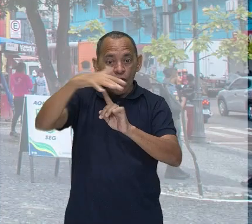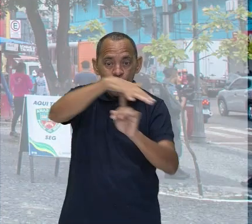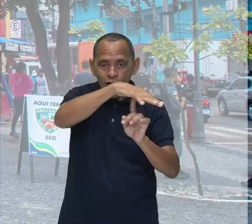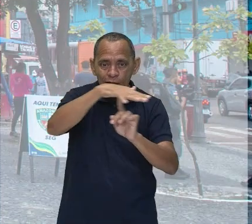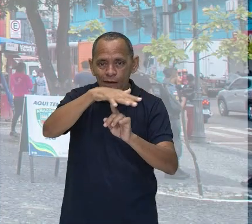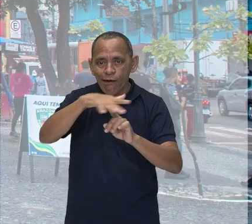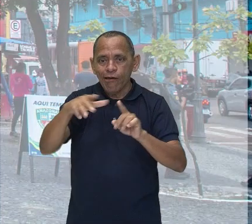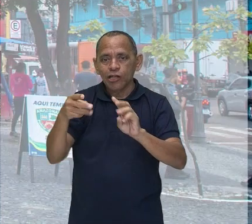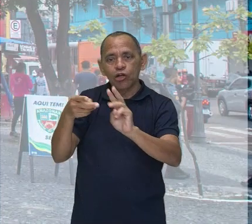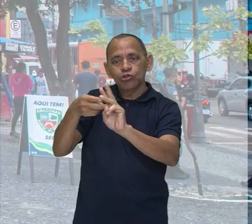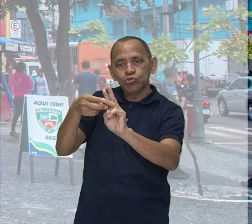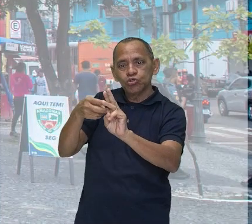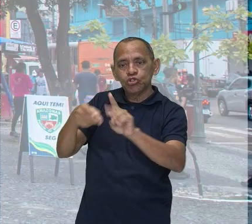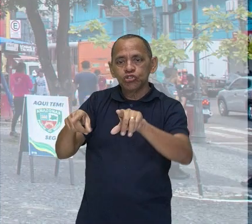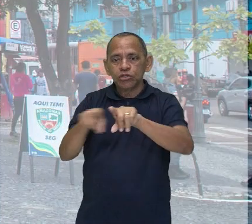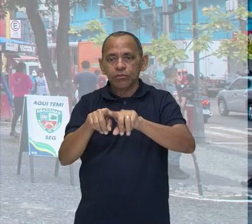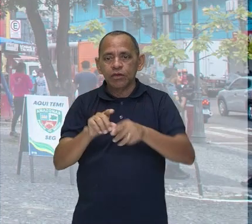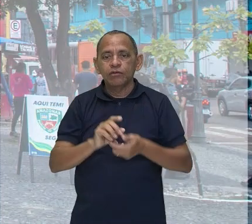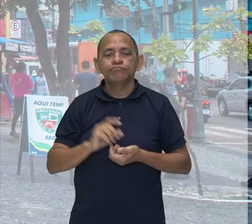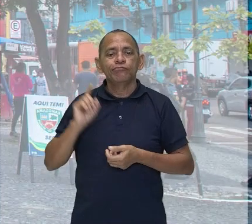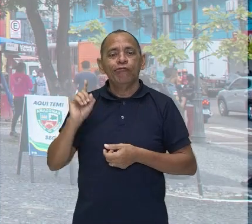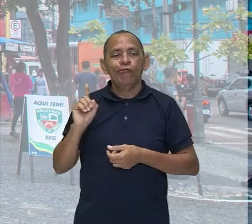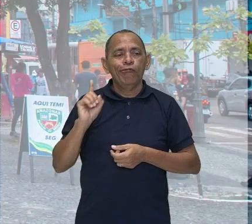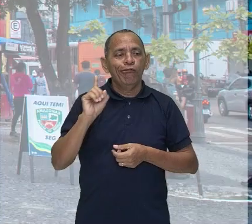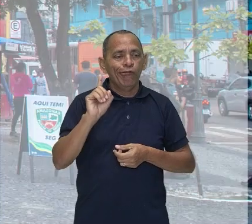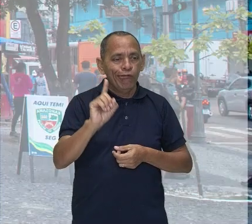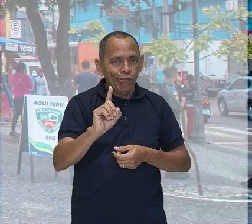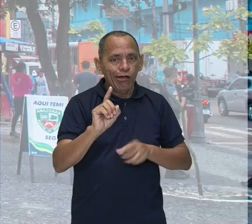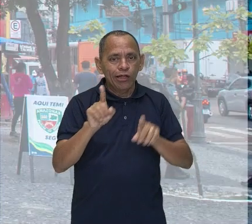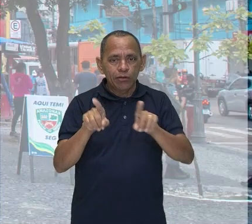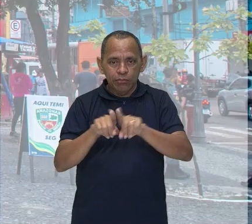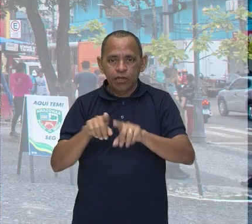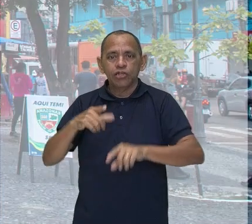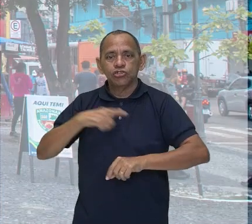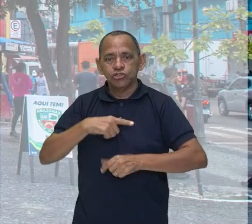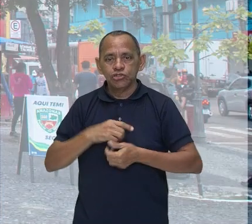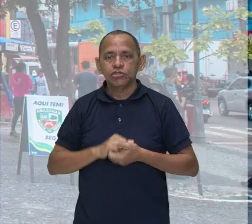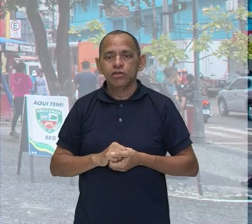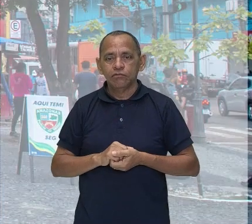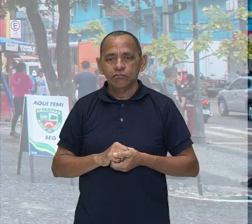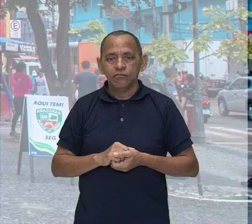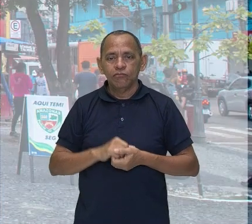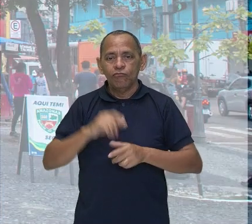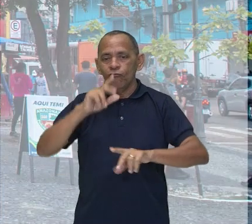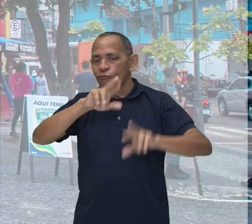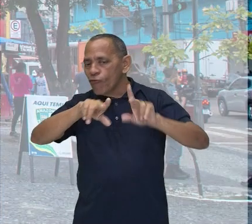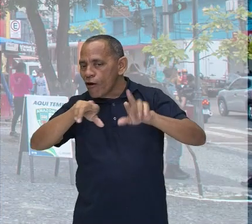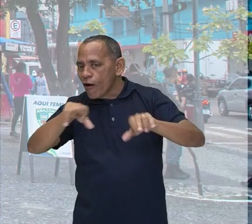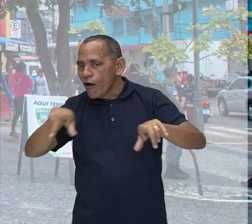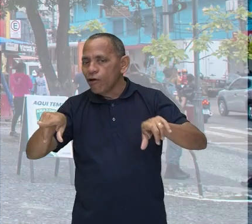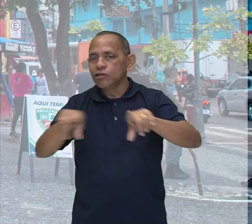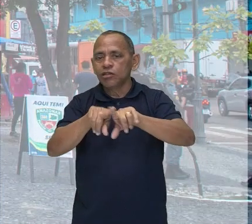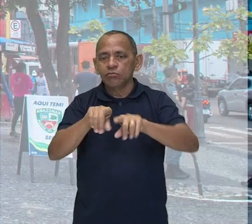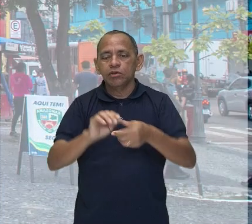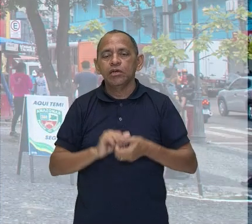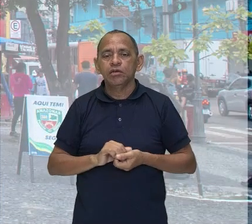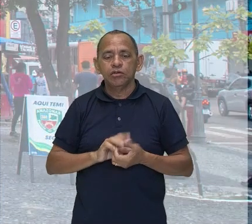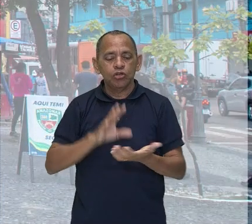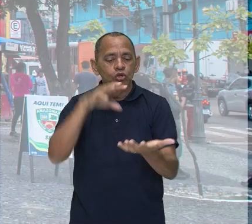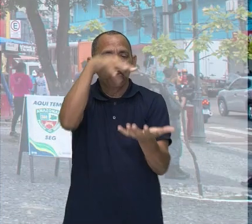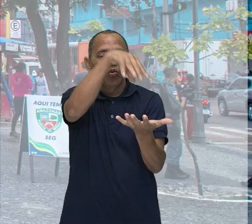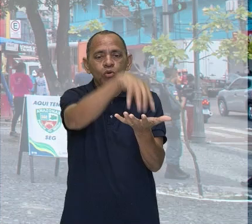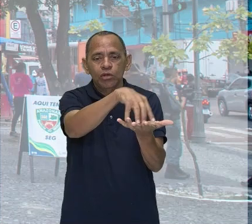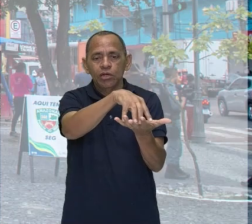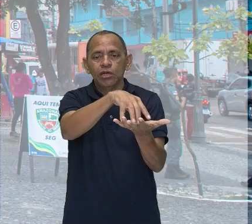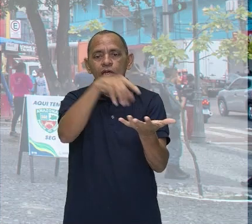mas na época a gente fala assim, vamos lá no artesanato dos índios, que tinha bastante, né? Então, ali era conhecida como uma feirinha indígena. Hoje a gente